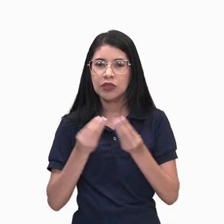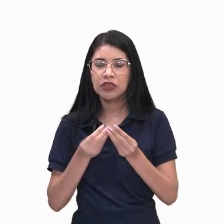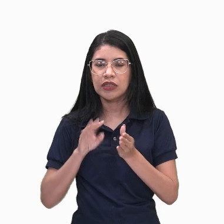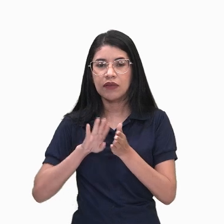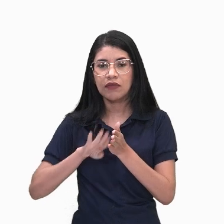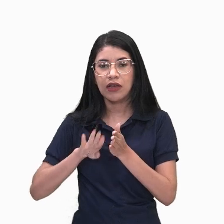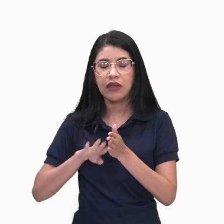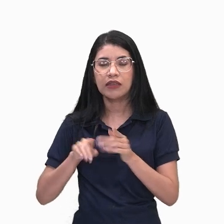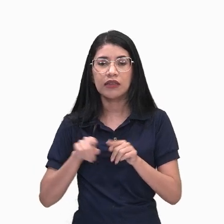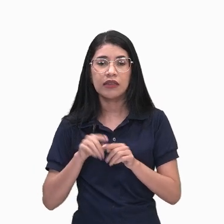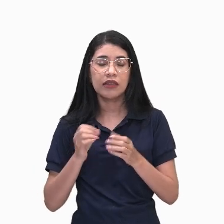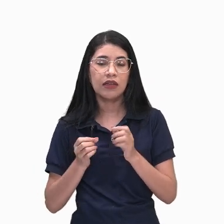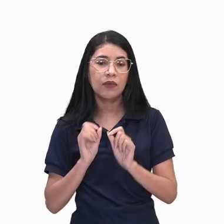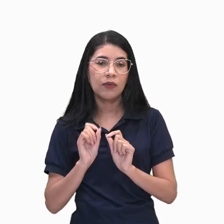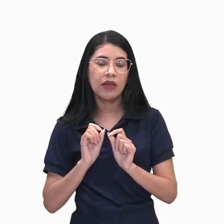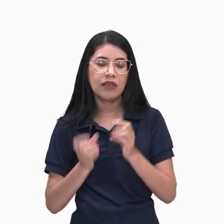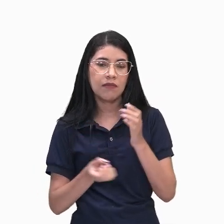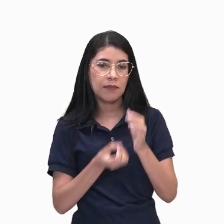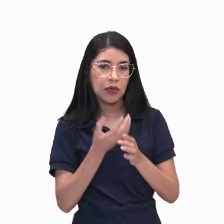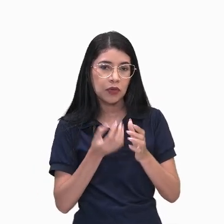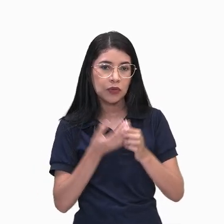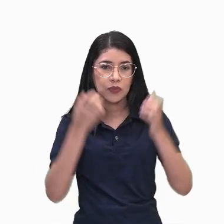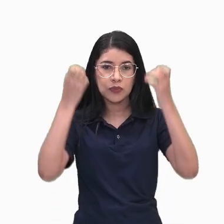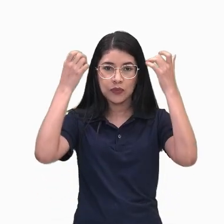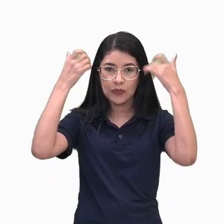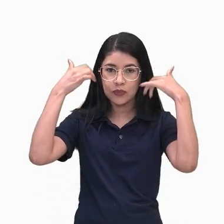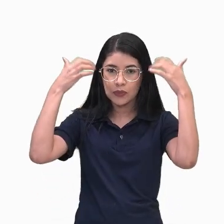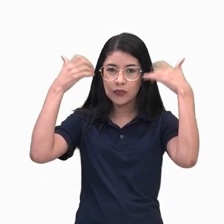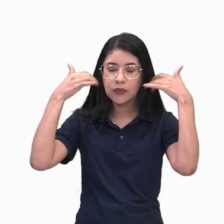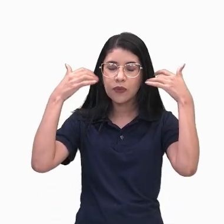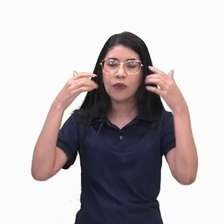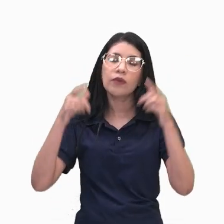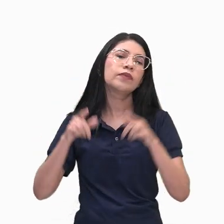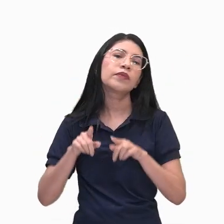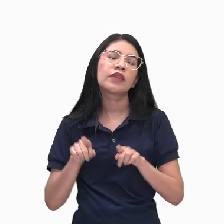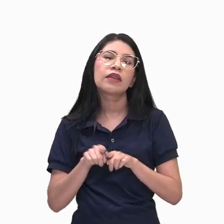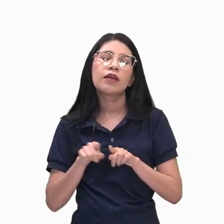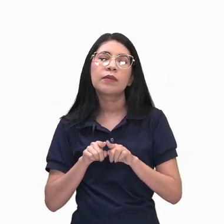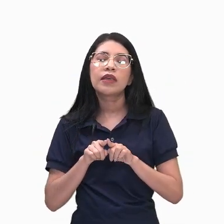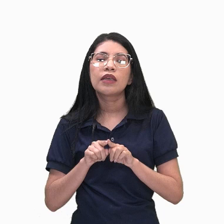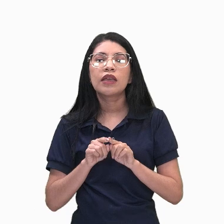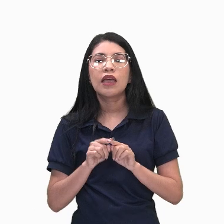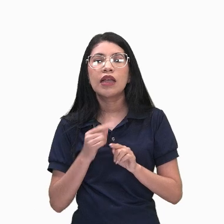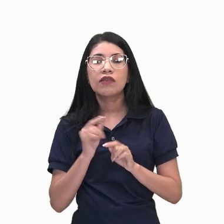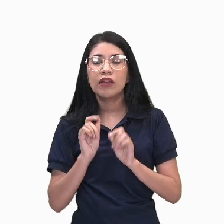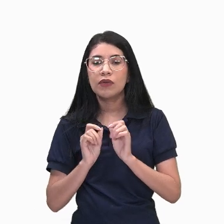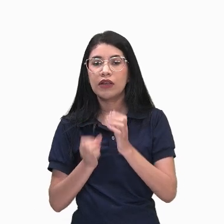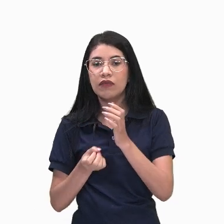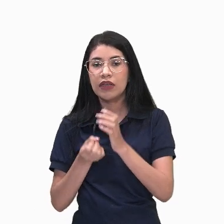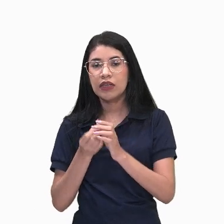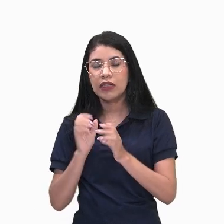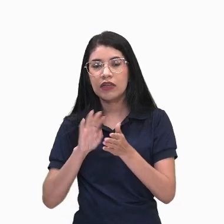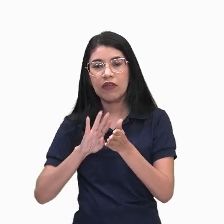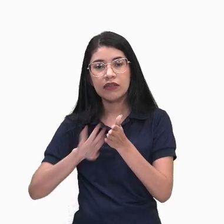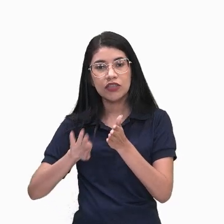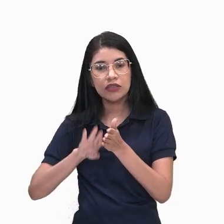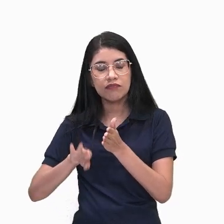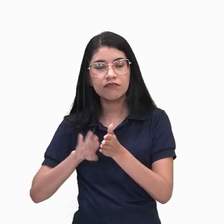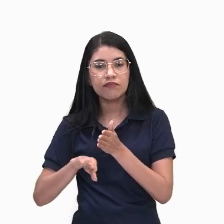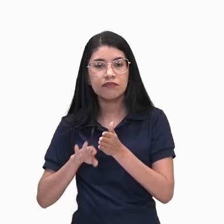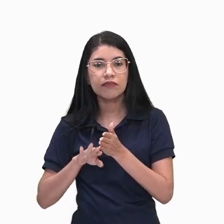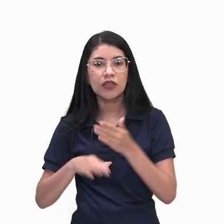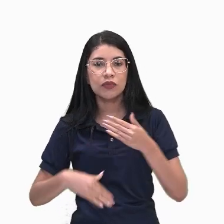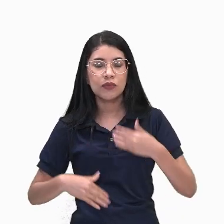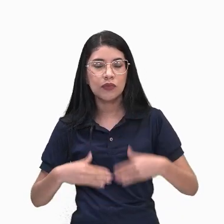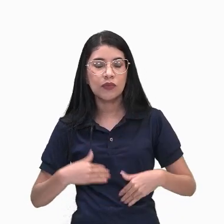Então, além de produzir o suor, como a gente visualizou ali anteriormente, ele vai excretar, né? Ele vai eliminar